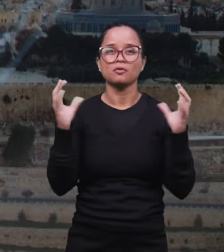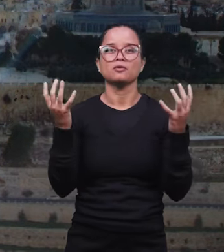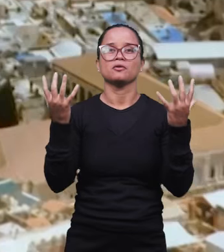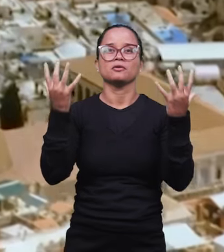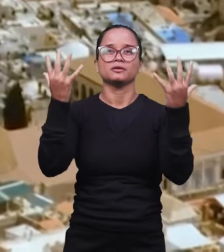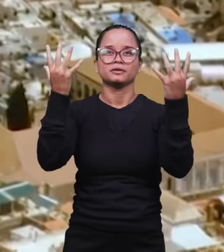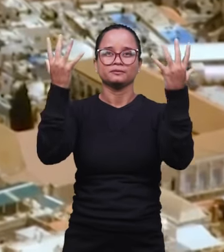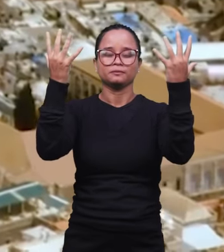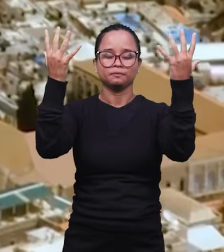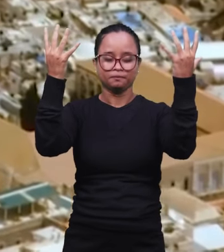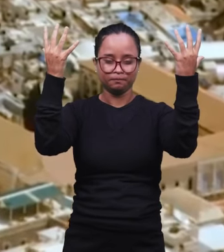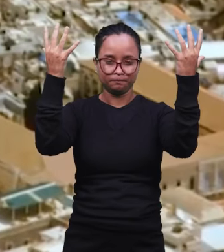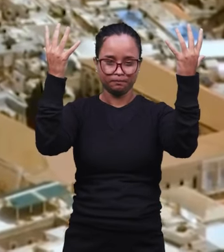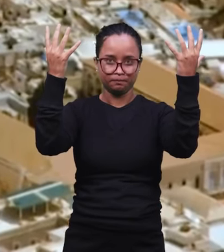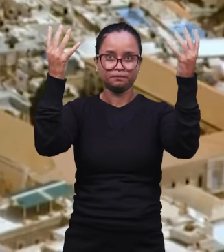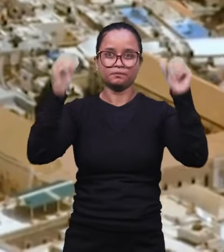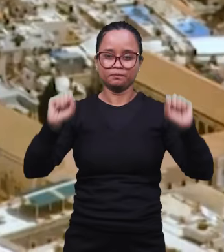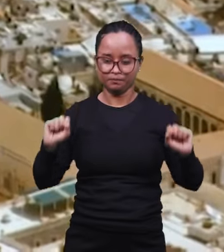Hosana,